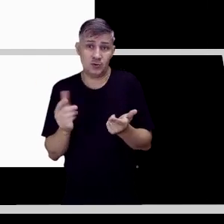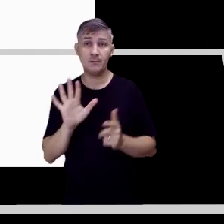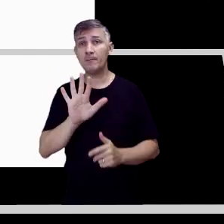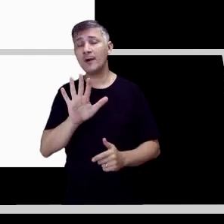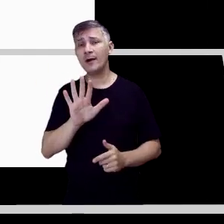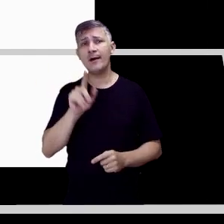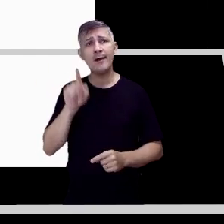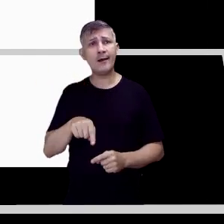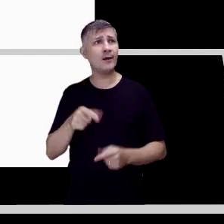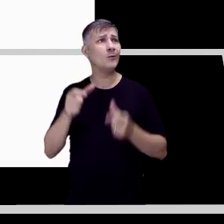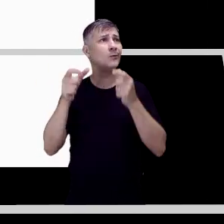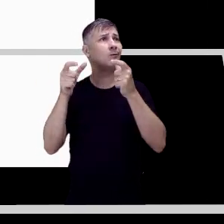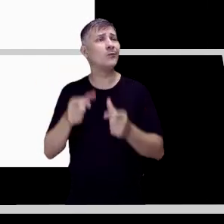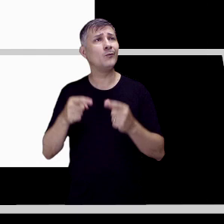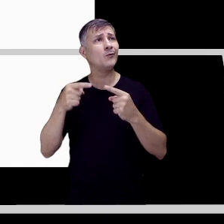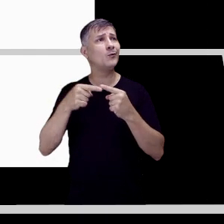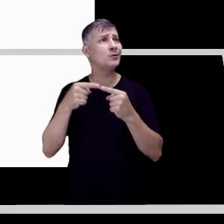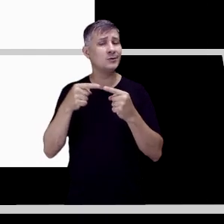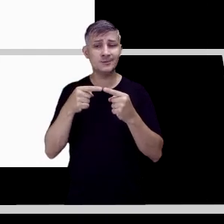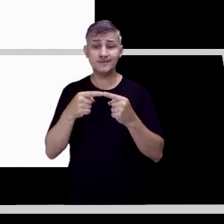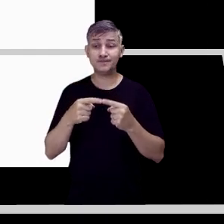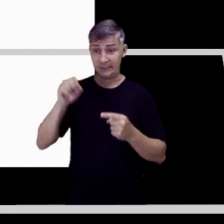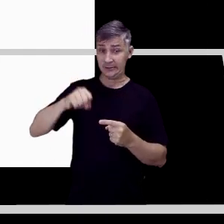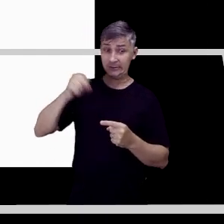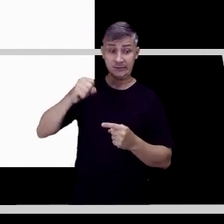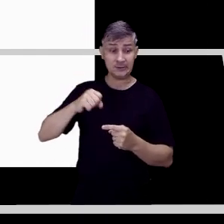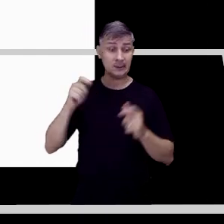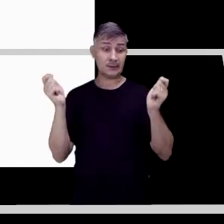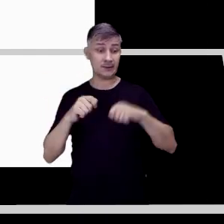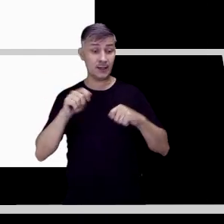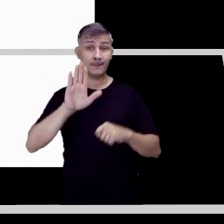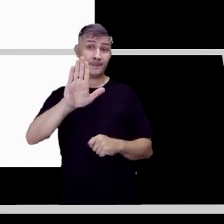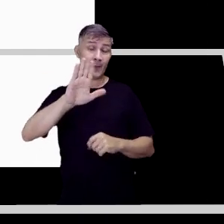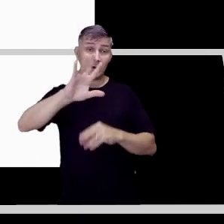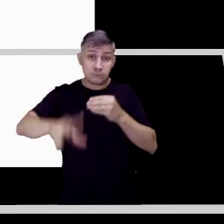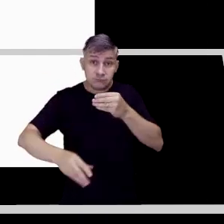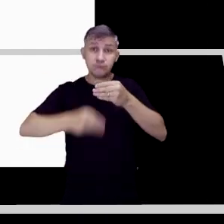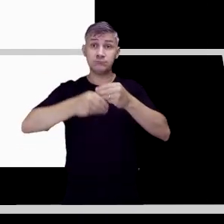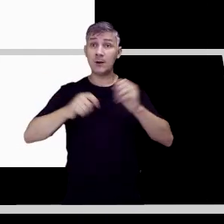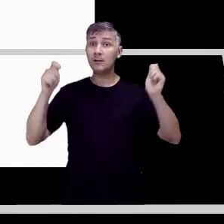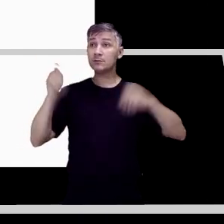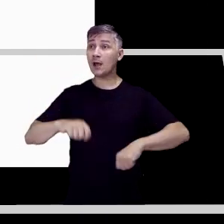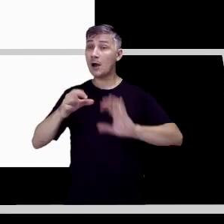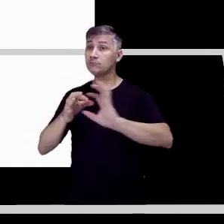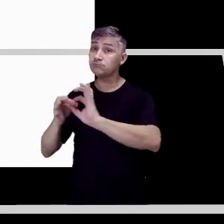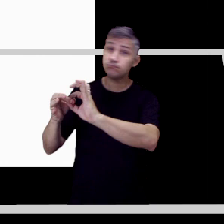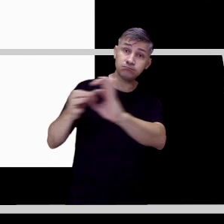econômica ou de viabilidade, mas sim de ou sim de viabilidade, mas de você